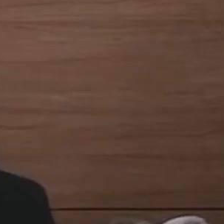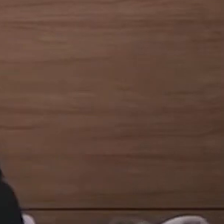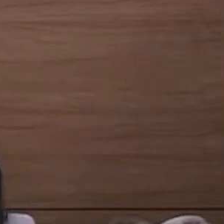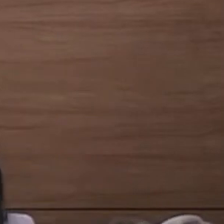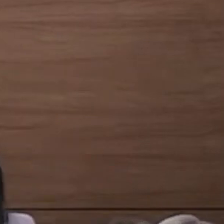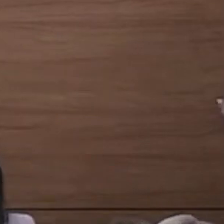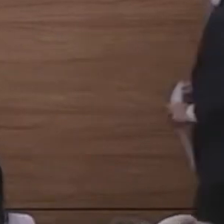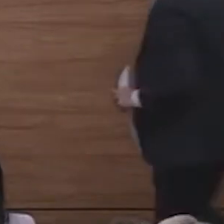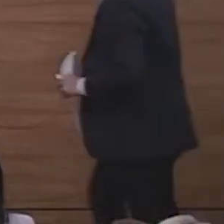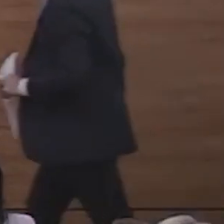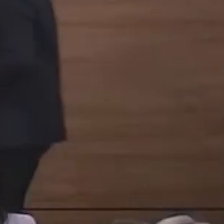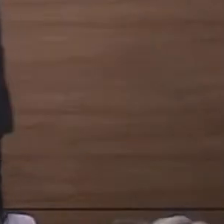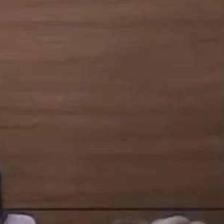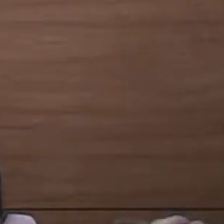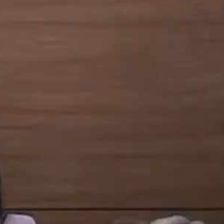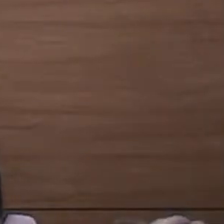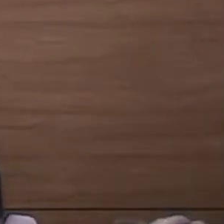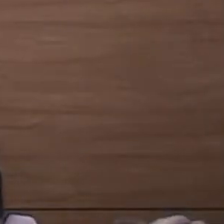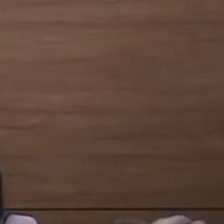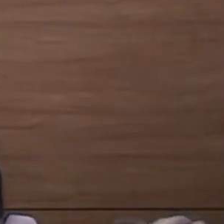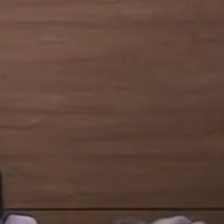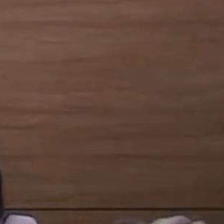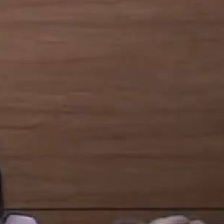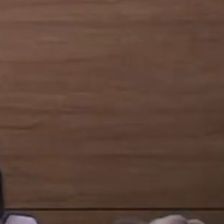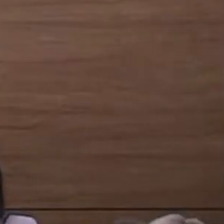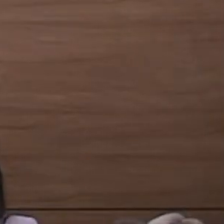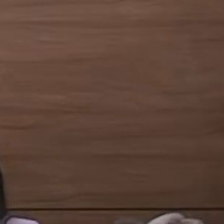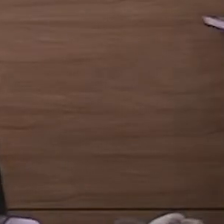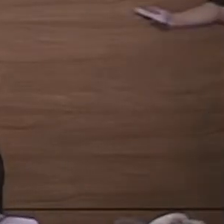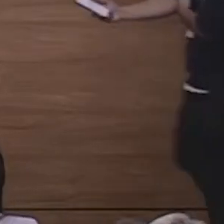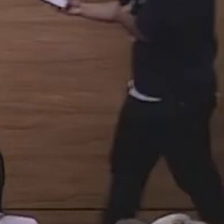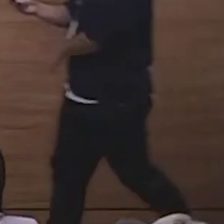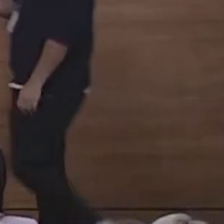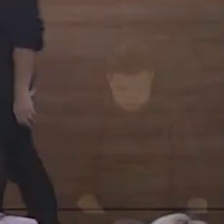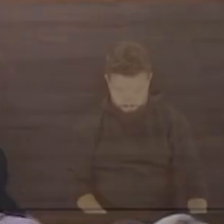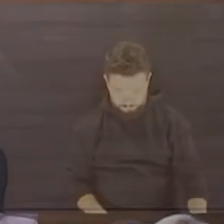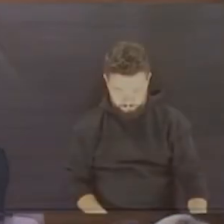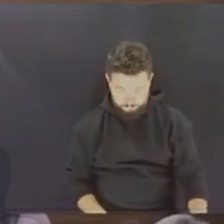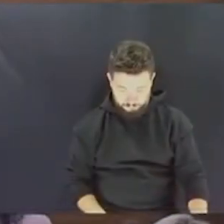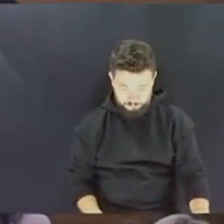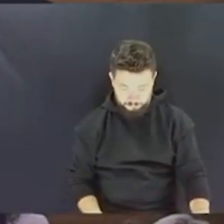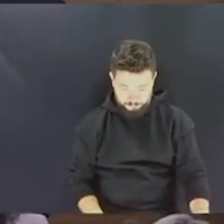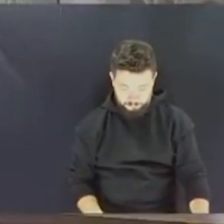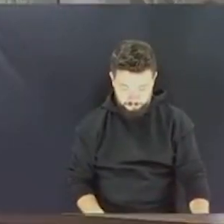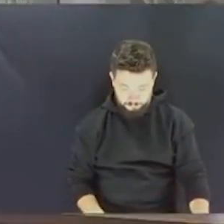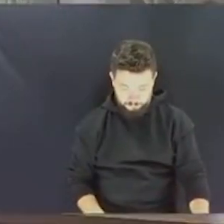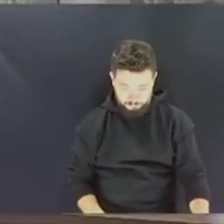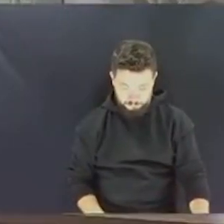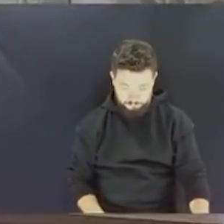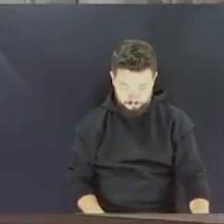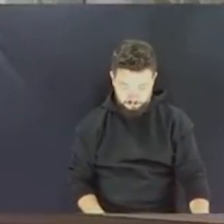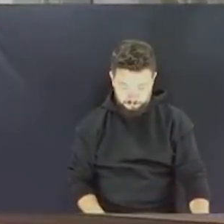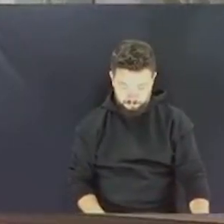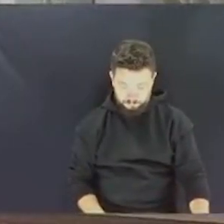já vamos convidando o vereador Presidente Marcelo faquino para que use a Tribuna Bento Munhóz da Rocha Neto Obrigado Vereador Tito seglin mais